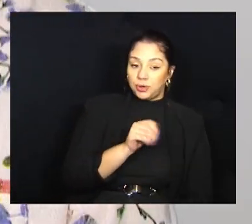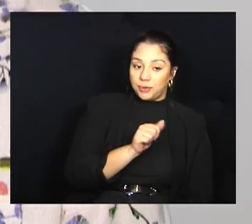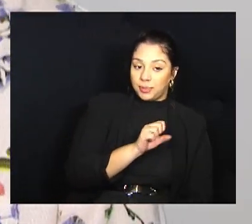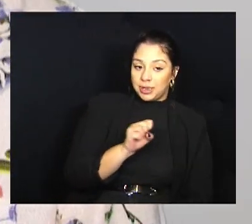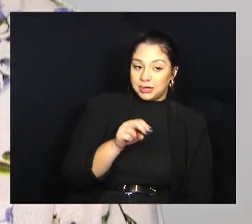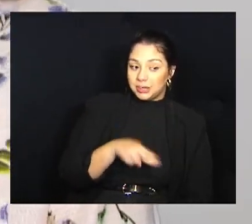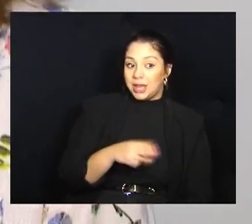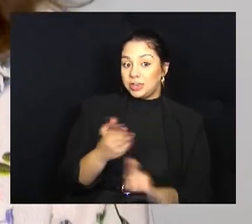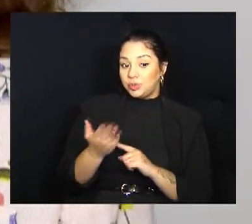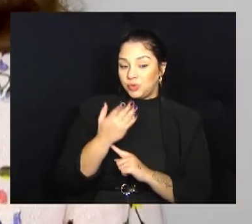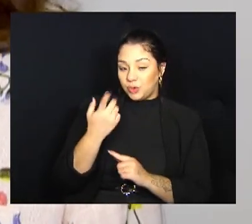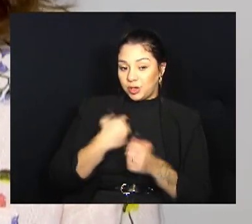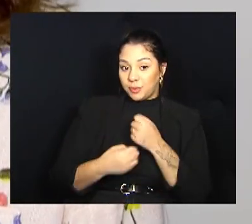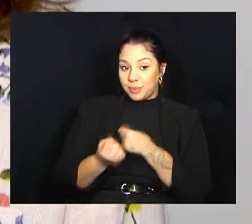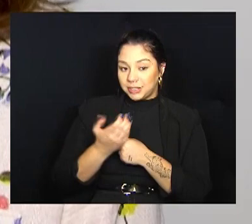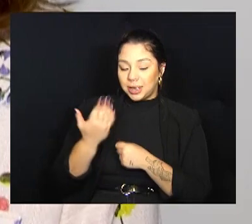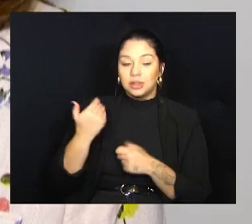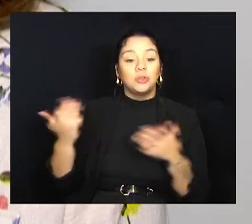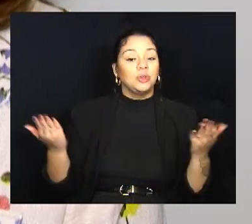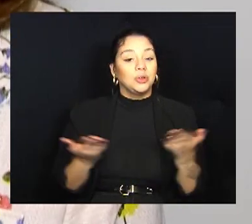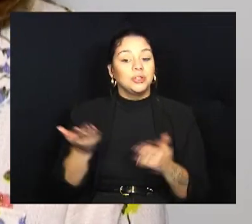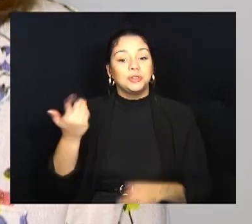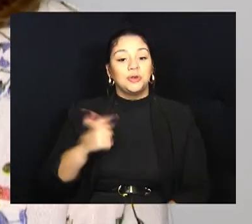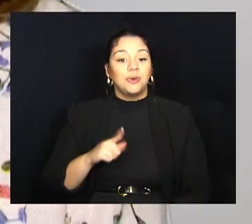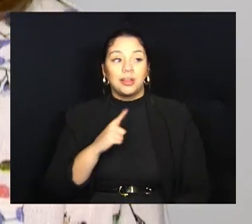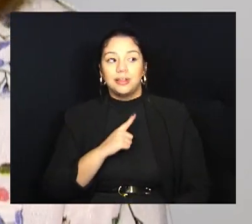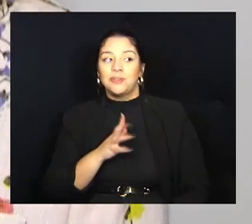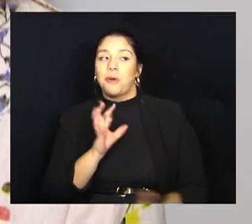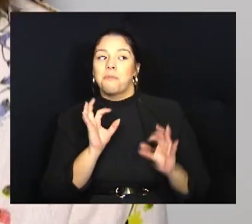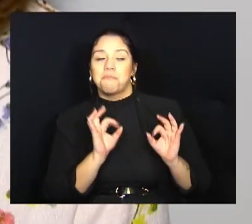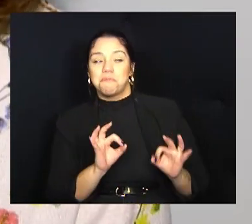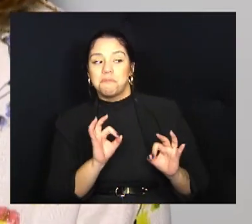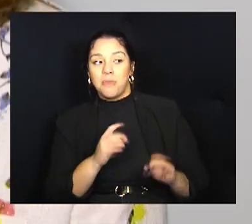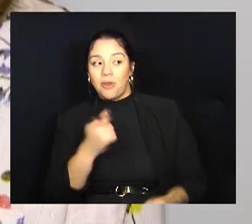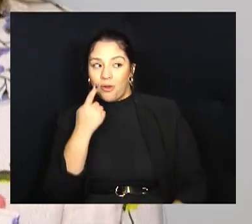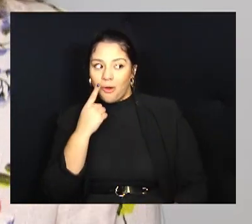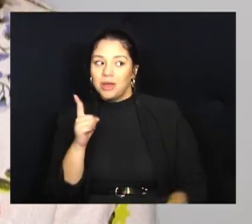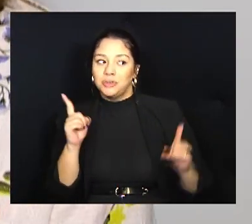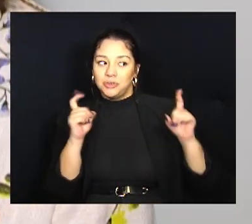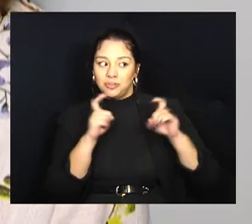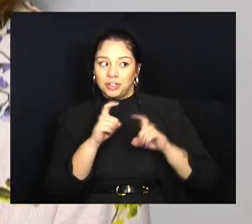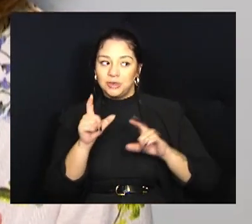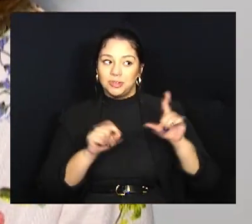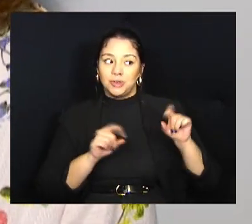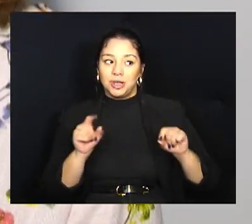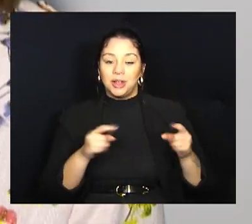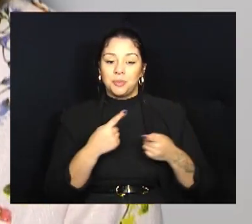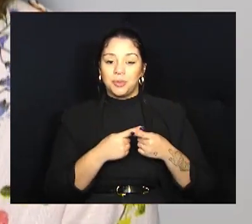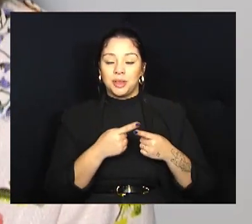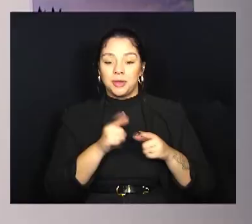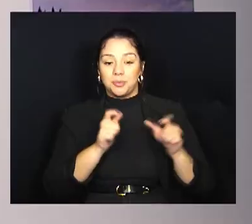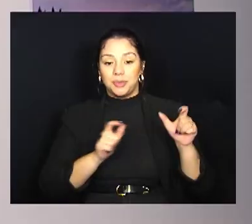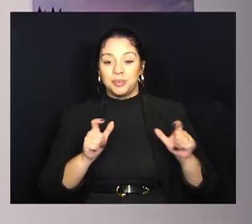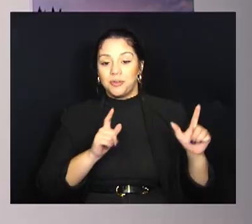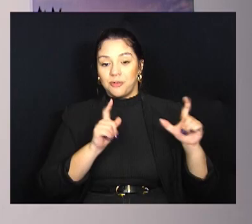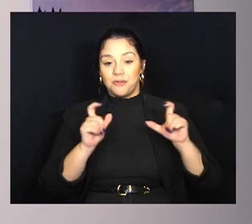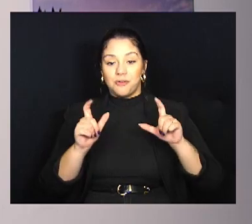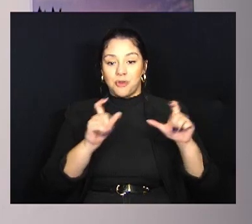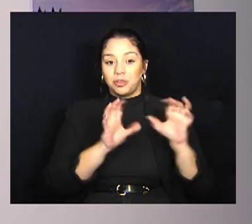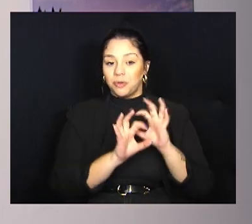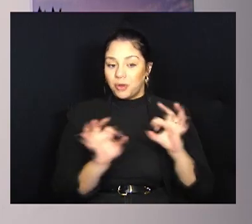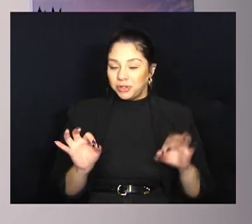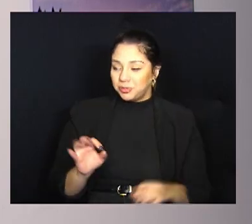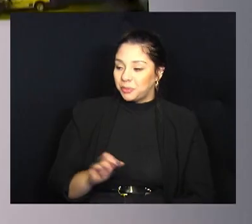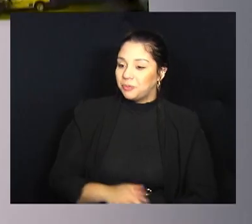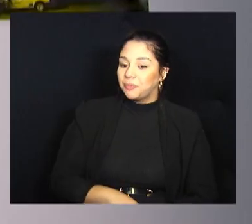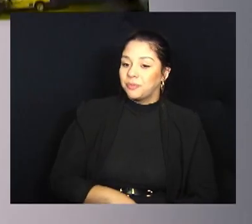dessa vez, novamente, ele sempre elogiando, né? Ele sempre fala, olha, tá difícil escolher, porque o pessoal tem tirado fotos ótimas. As